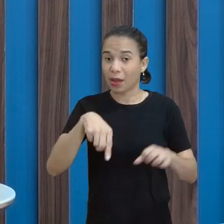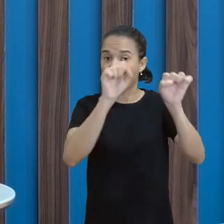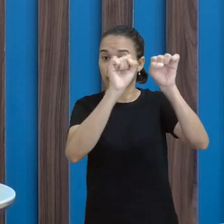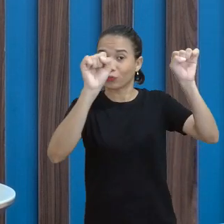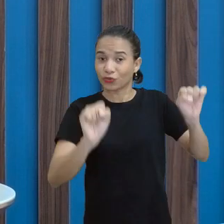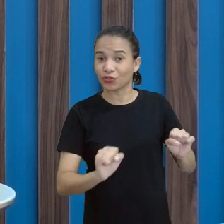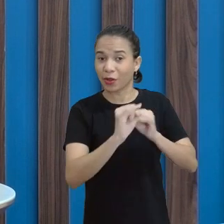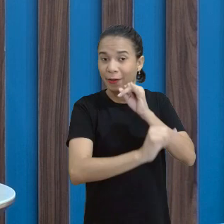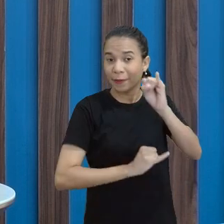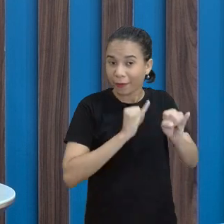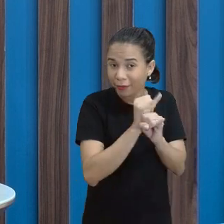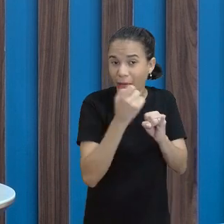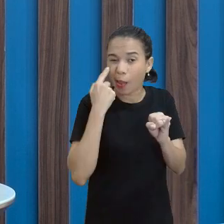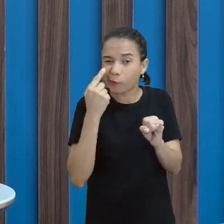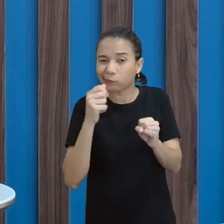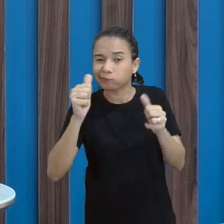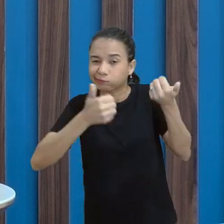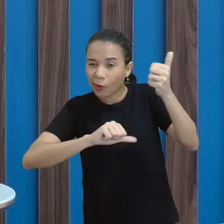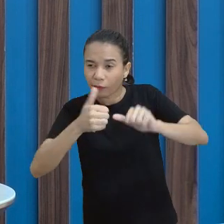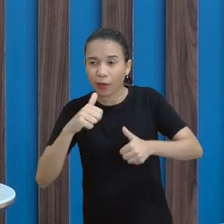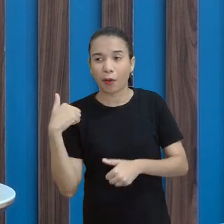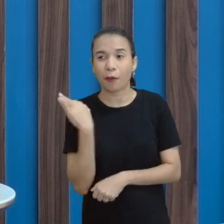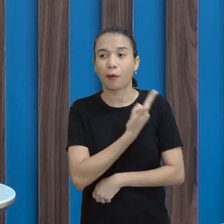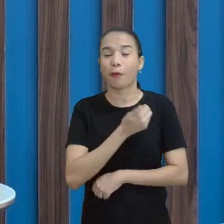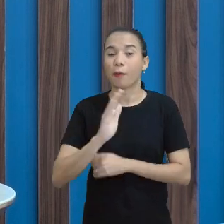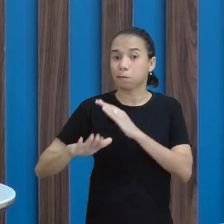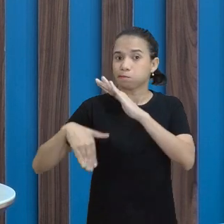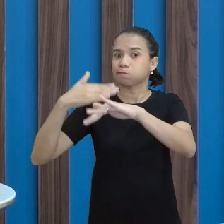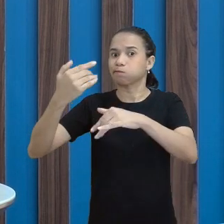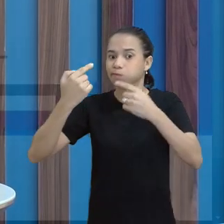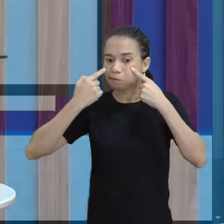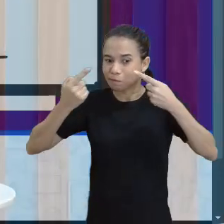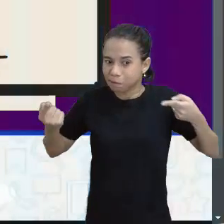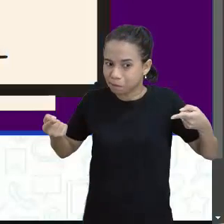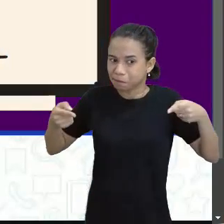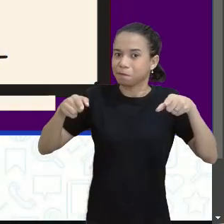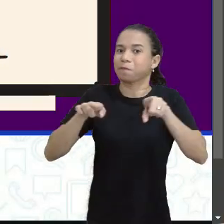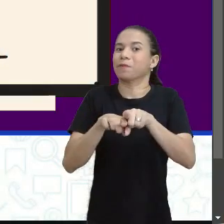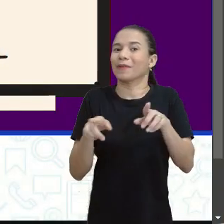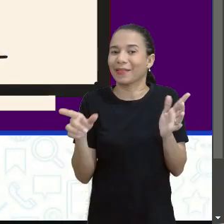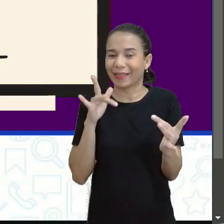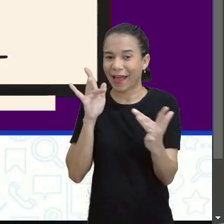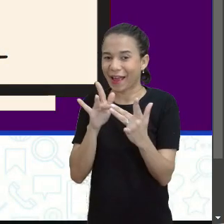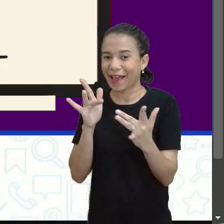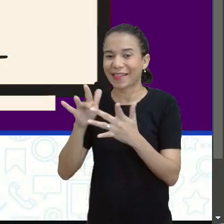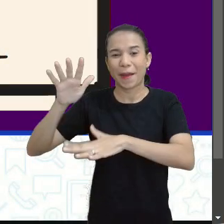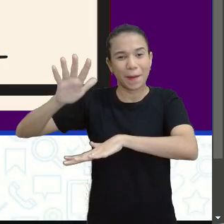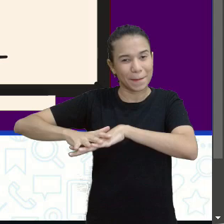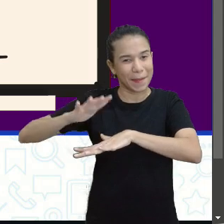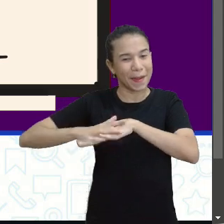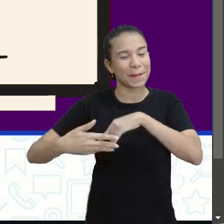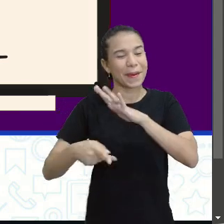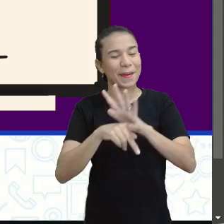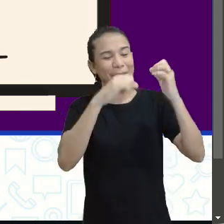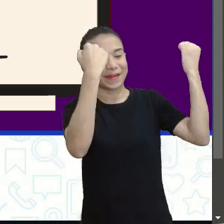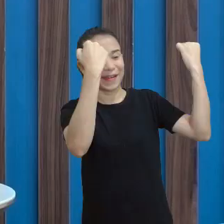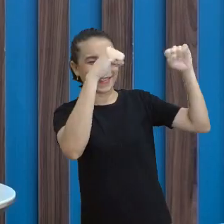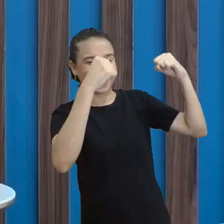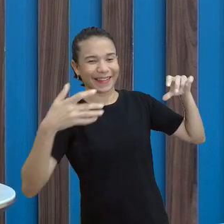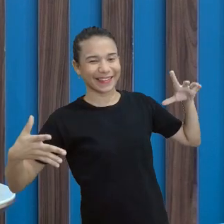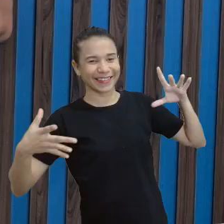de Medidas da gente, para poder a gente desenvolver. Então vejam aí que já está acontecendo a interação da matemática com a educação